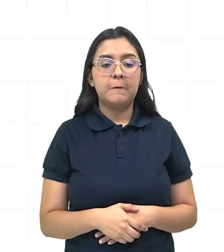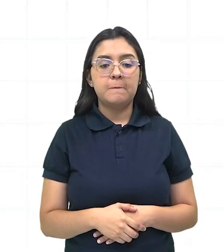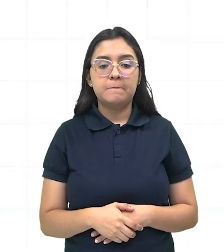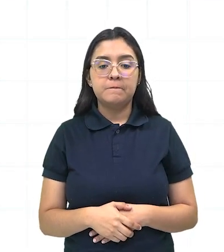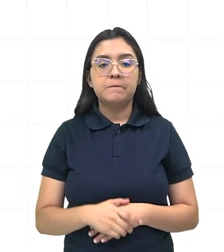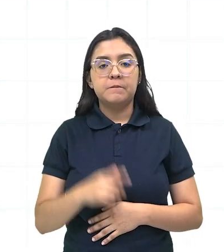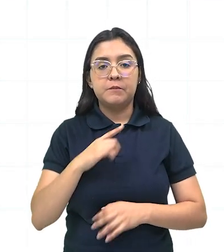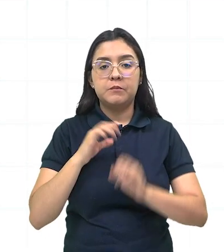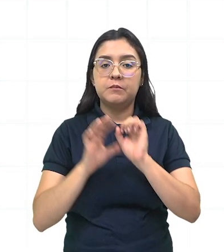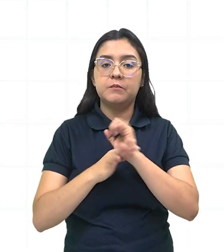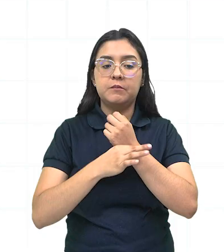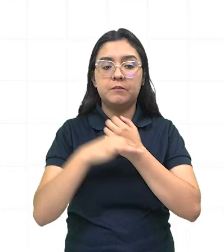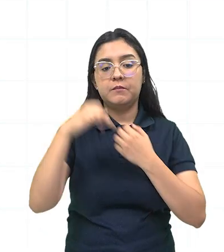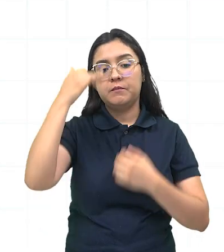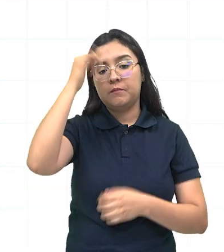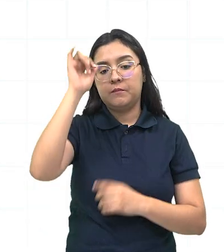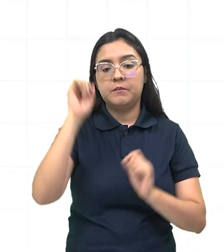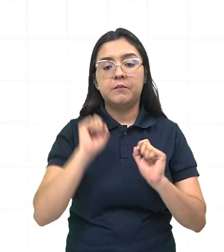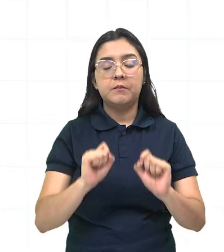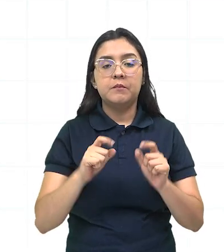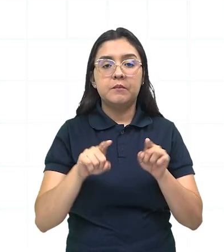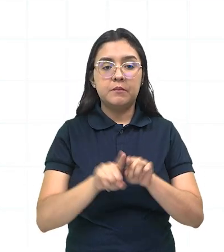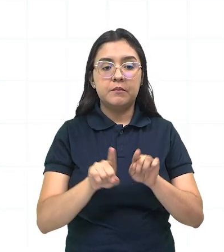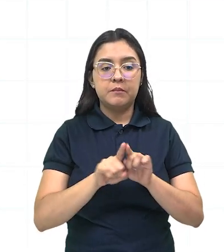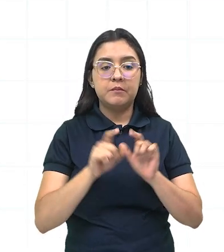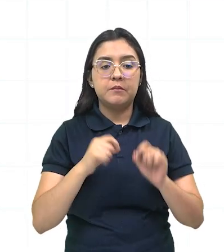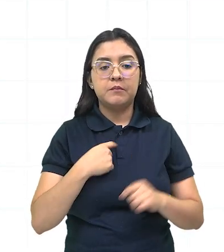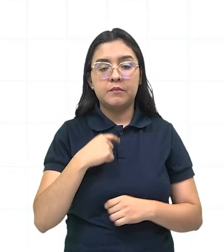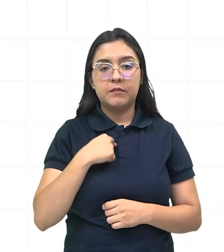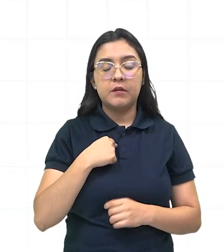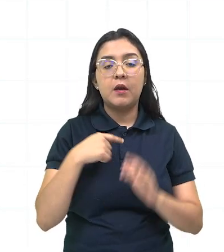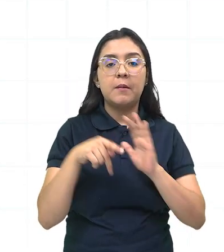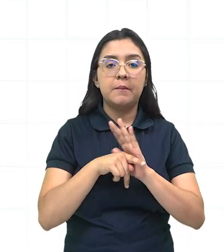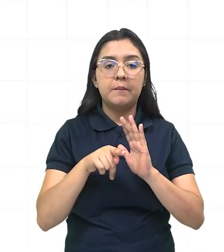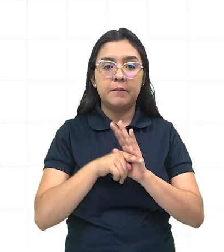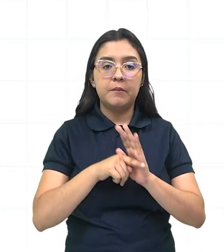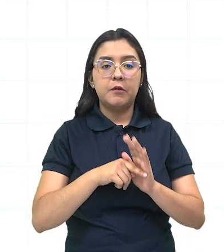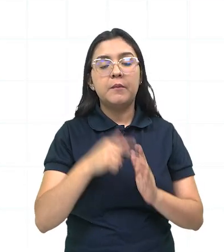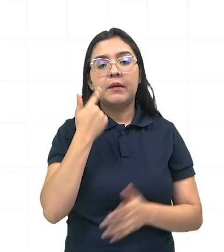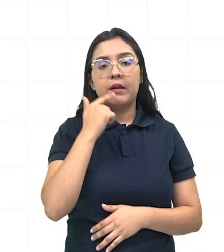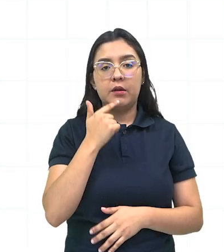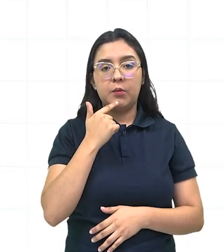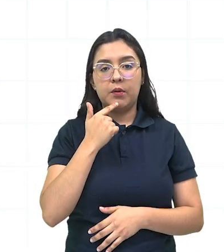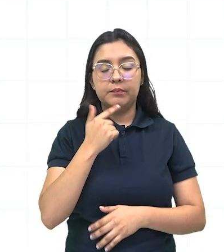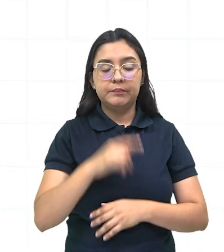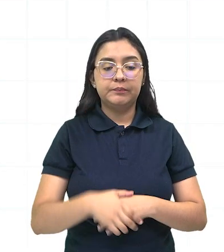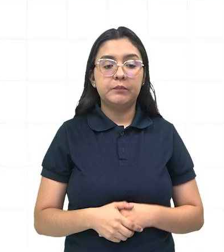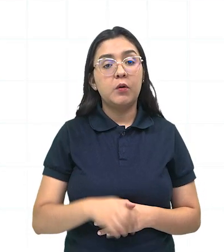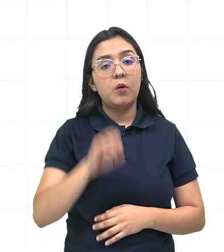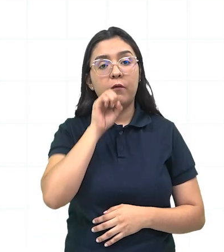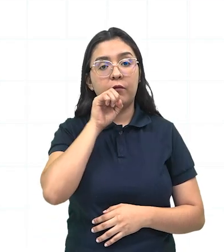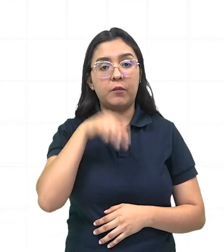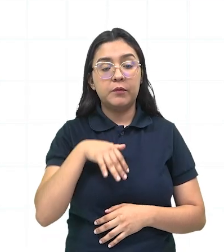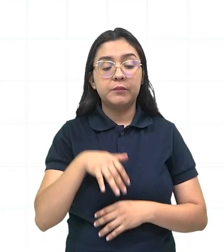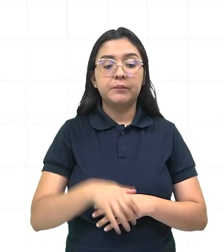na posição lateral de segurança para evitar que possa se engasgar com a própria língua ou com o